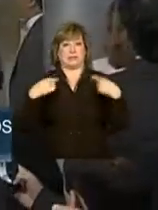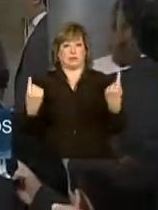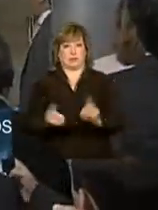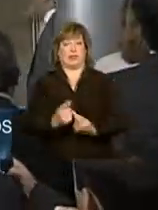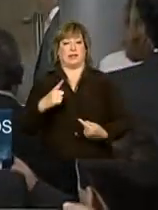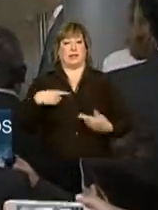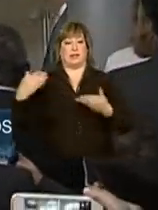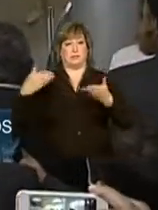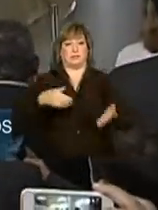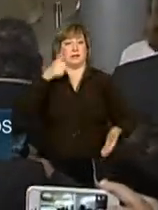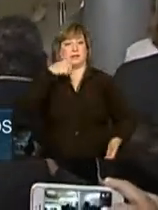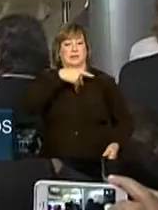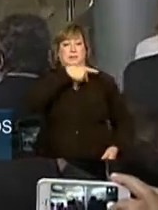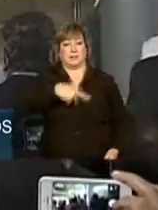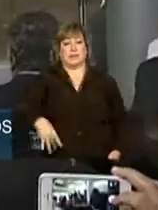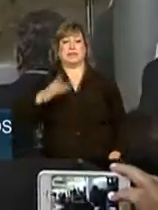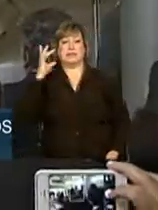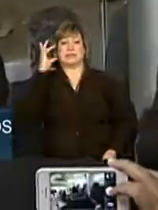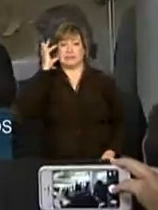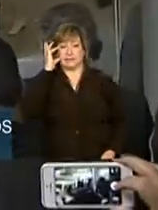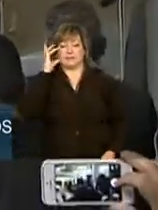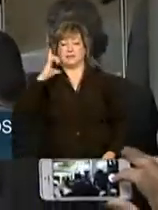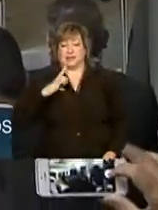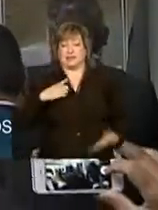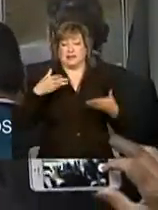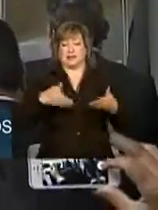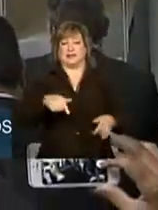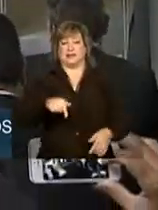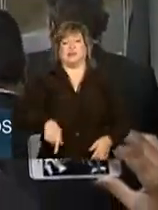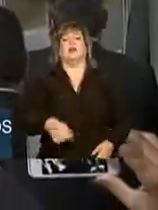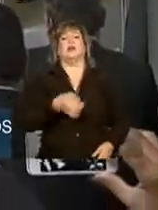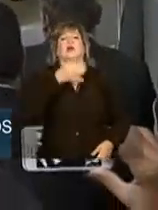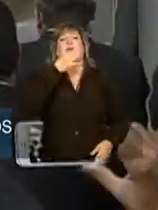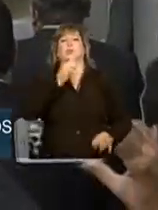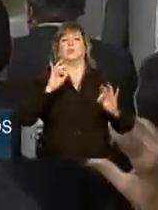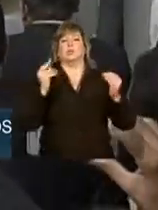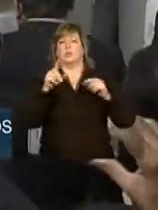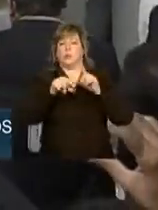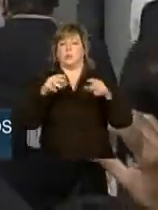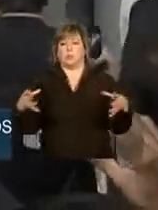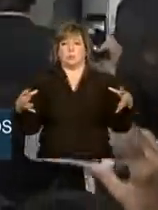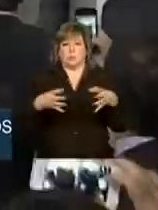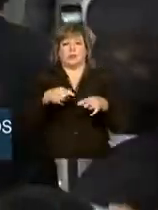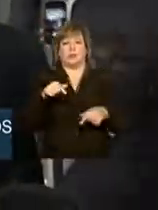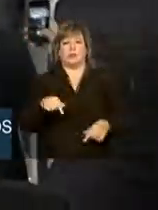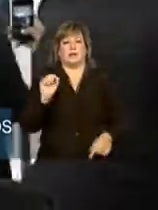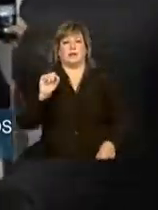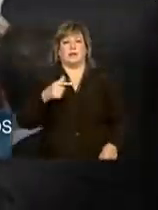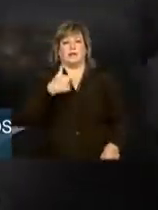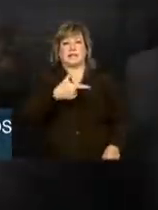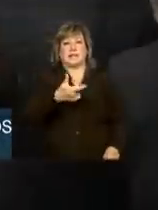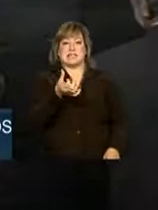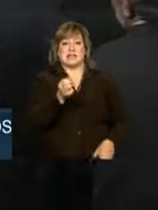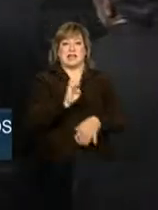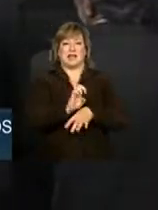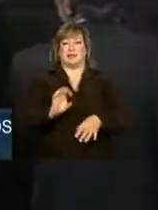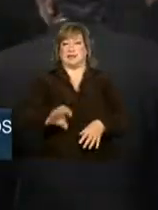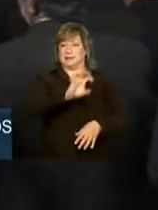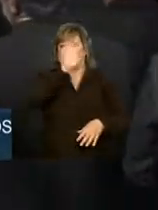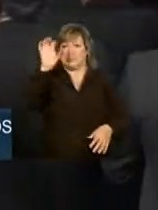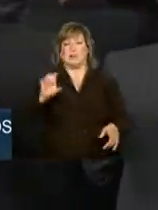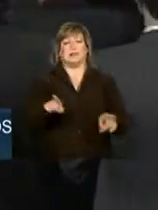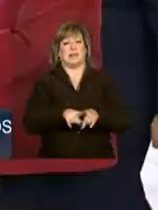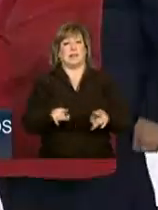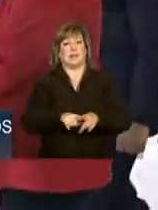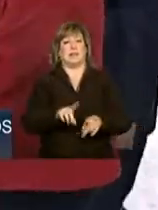a presença da presidenta Dilma Rousseff. As propostas selecionadas contemplam 26 estados e o